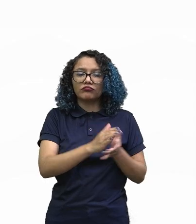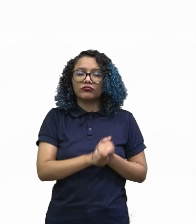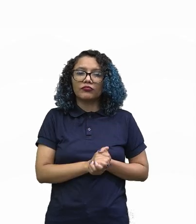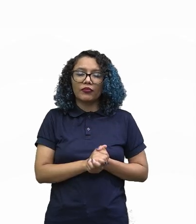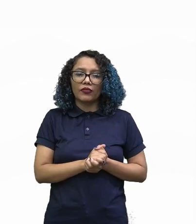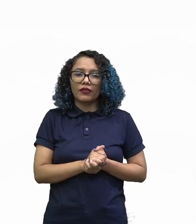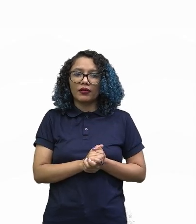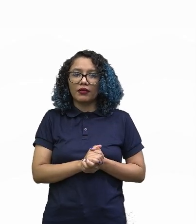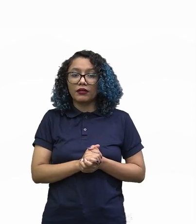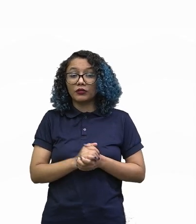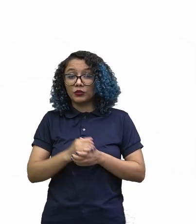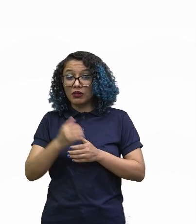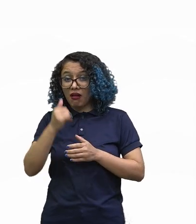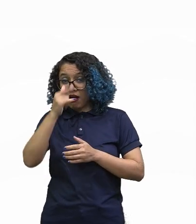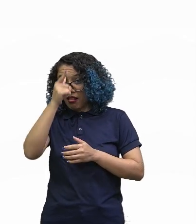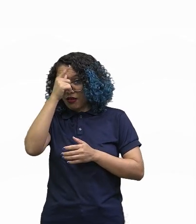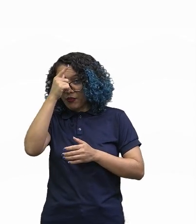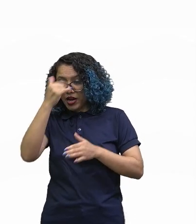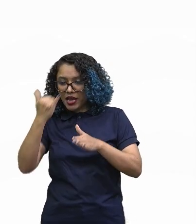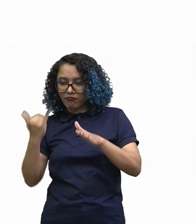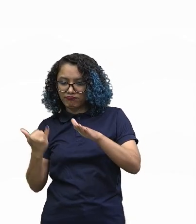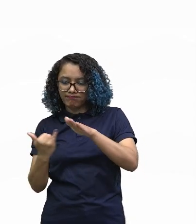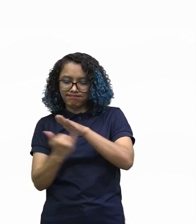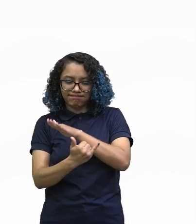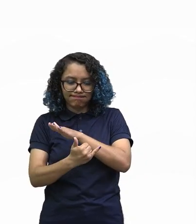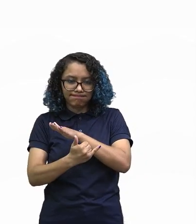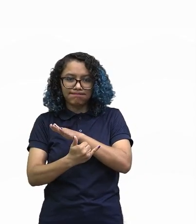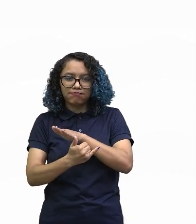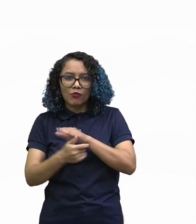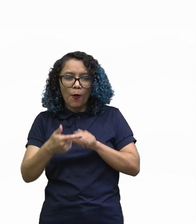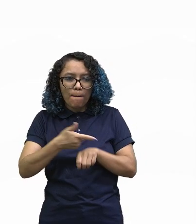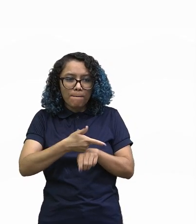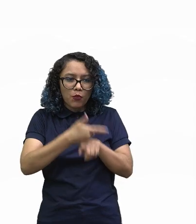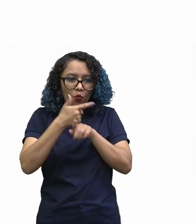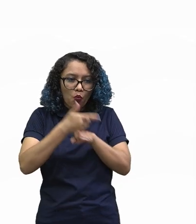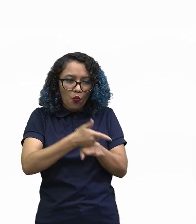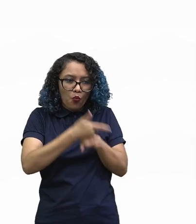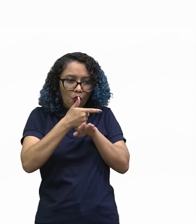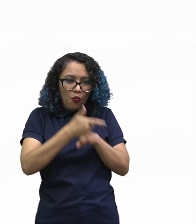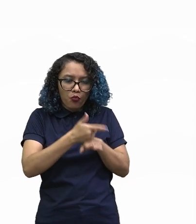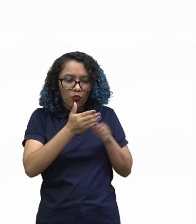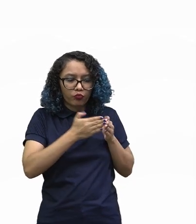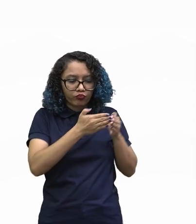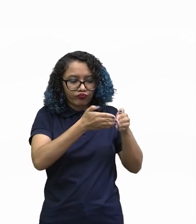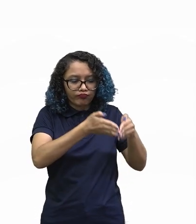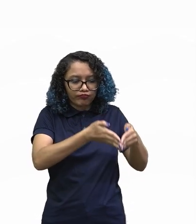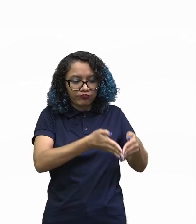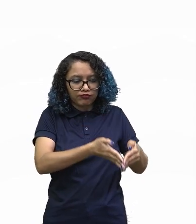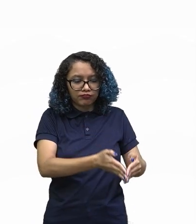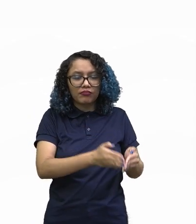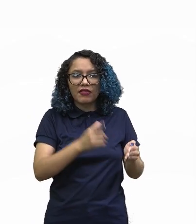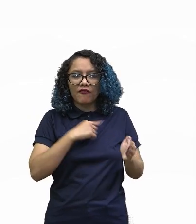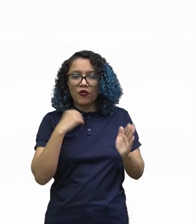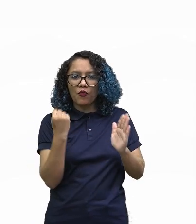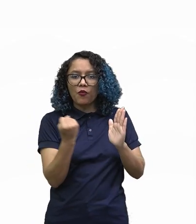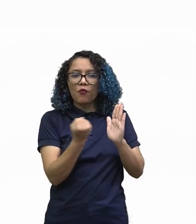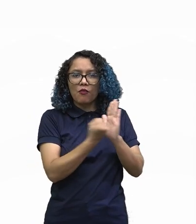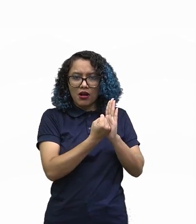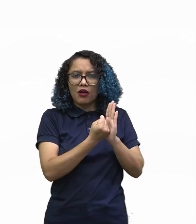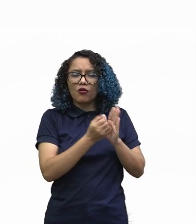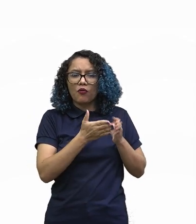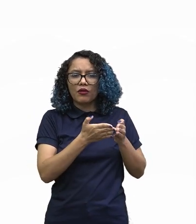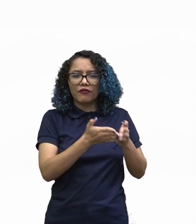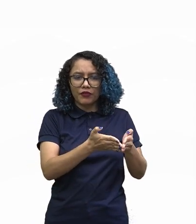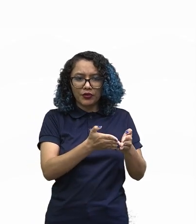atacados por submarinos alemães, e um navio, de um modo geral, ficou marcado na história, que foi